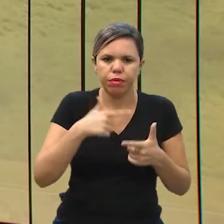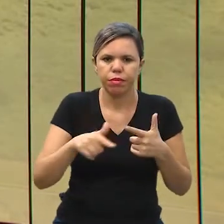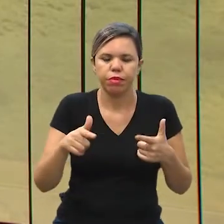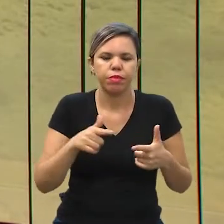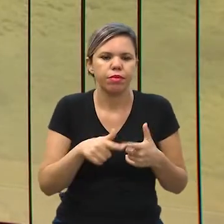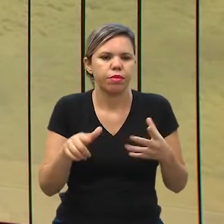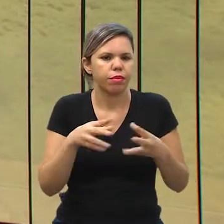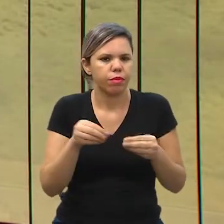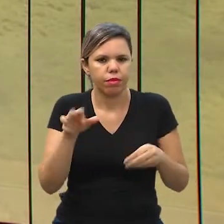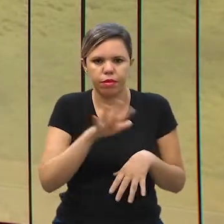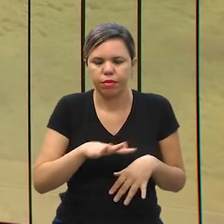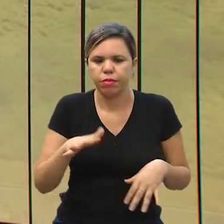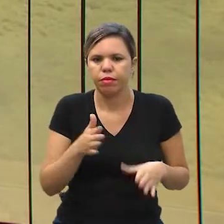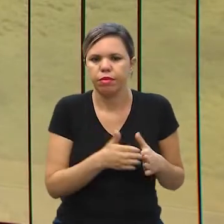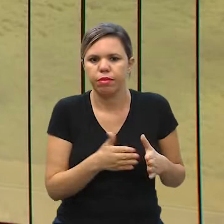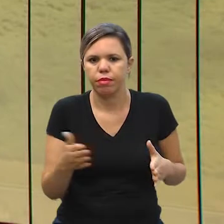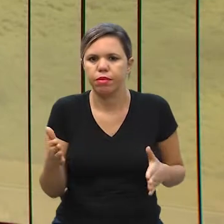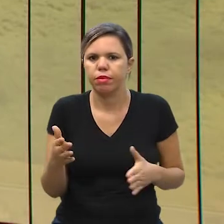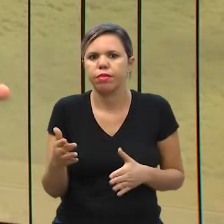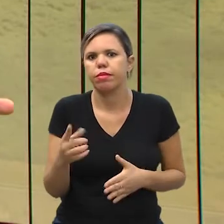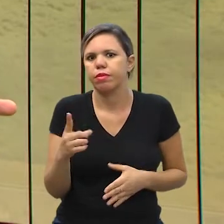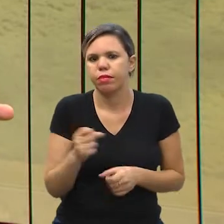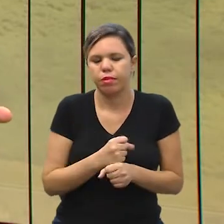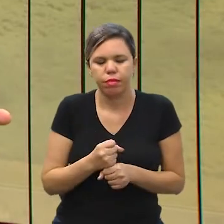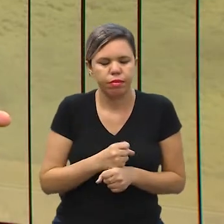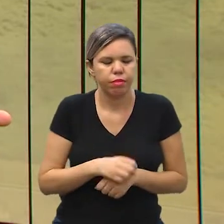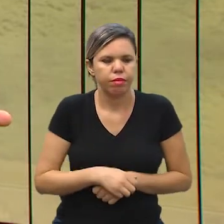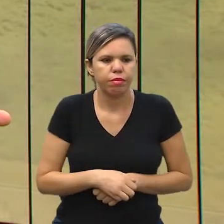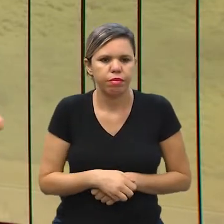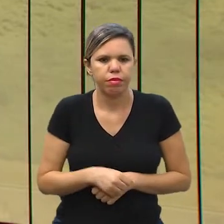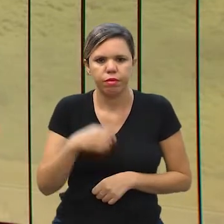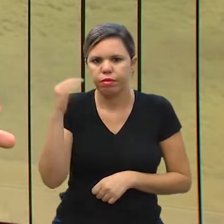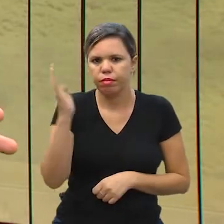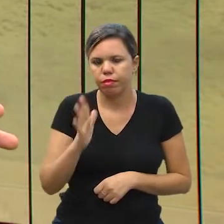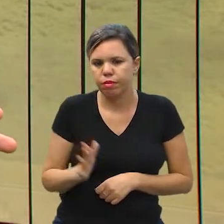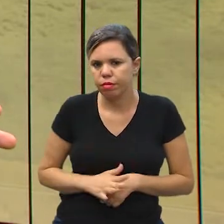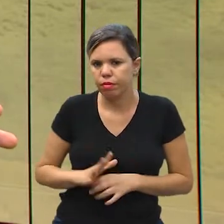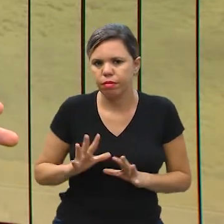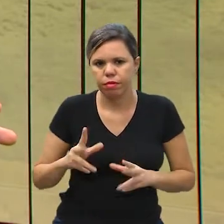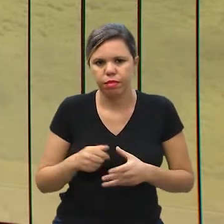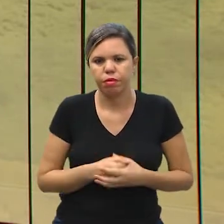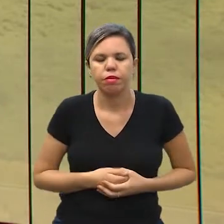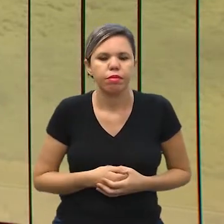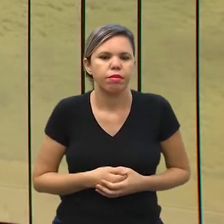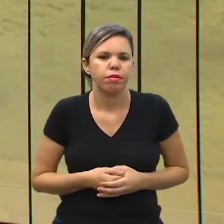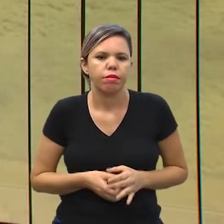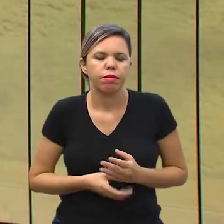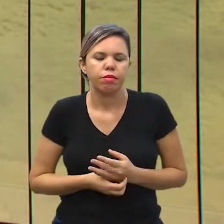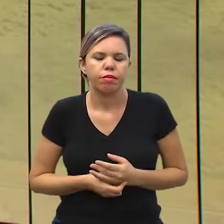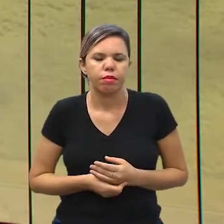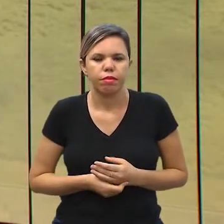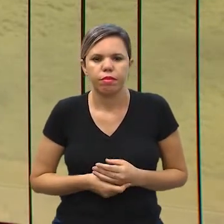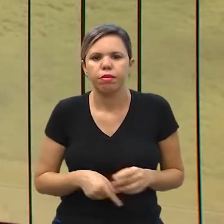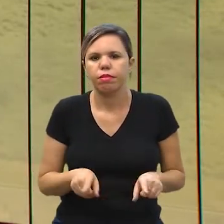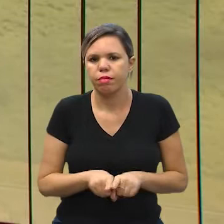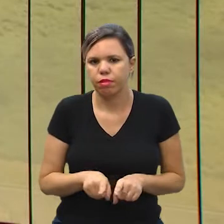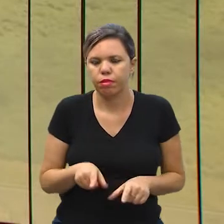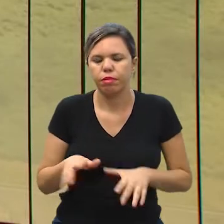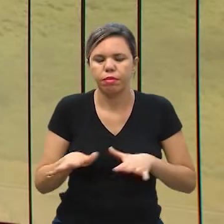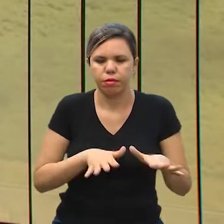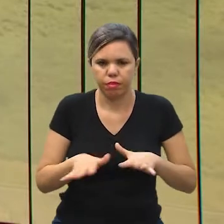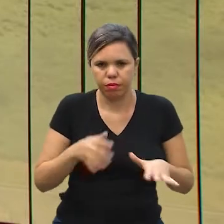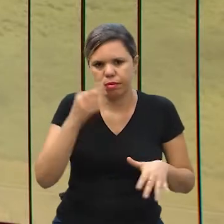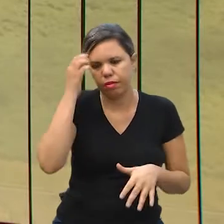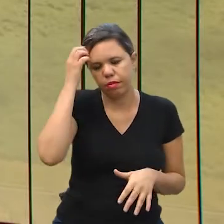gerou um apagão nessa área durante uma década no Brasil inteiro né é mais isso